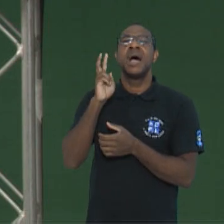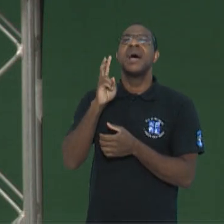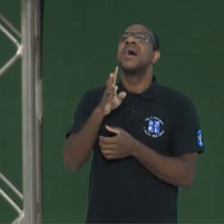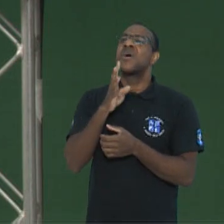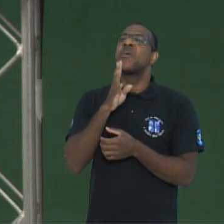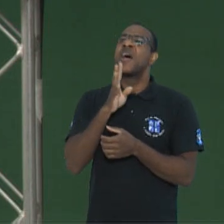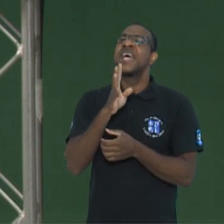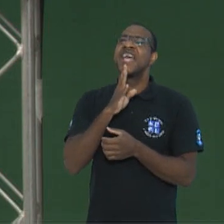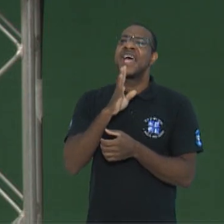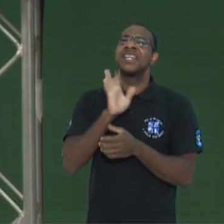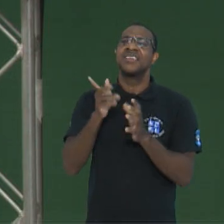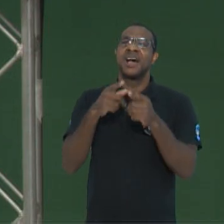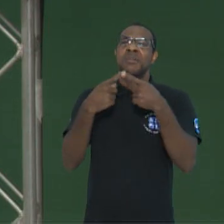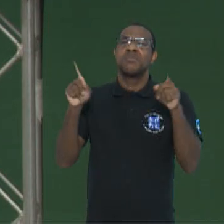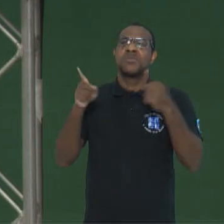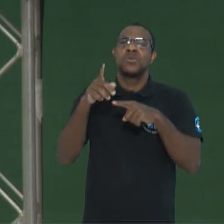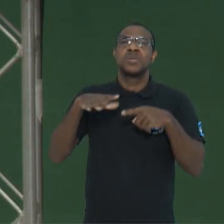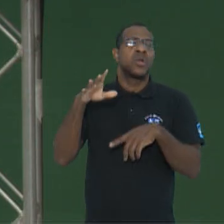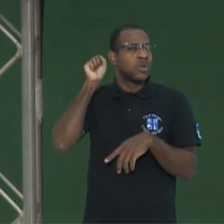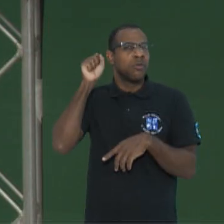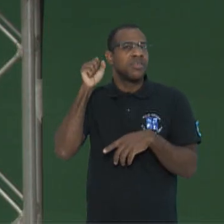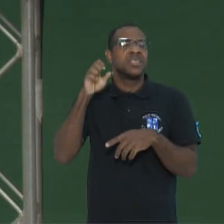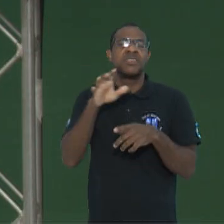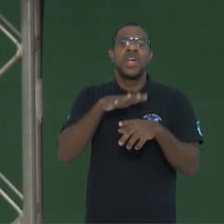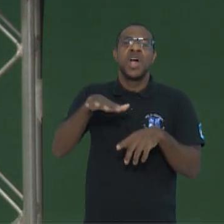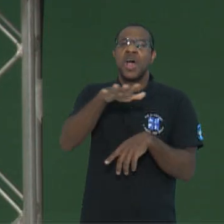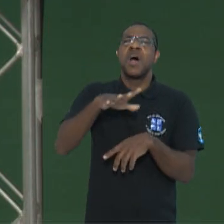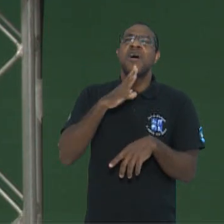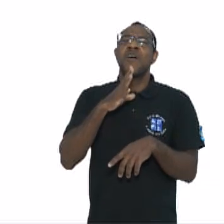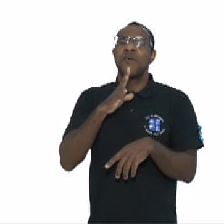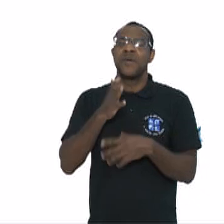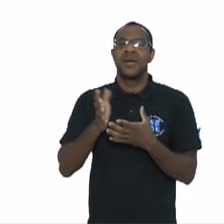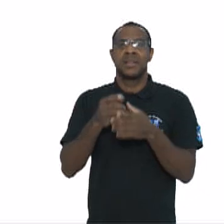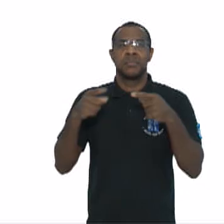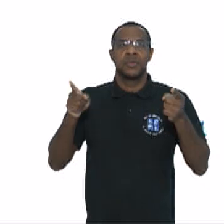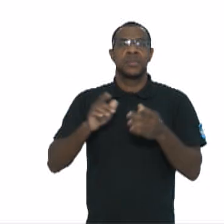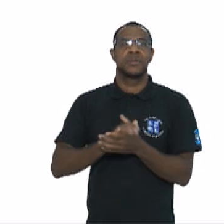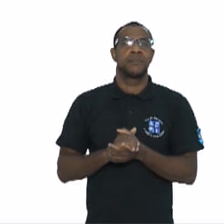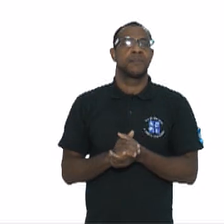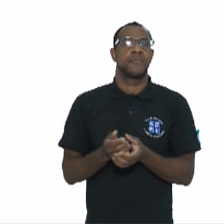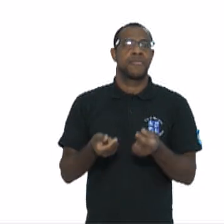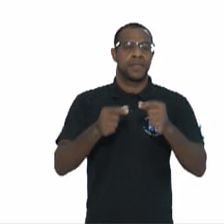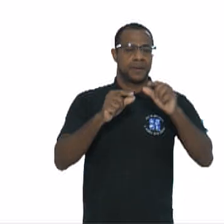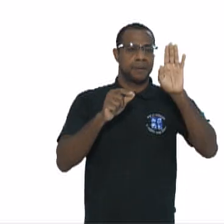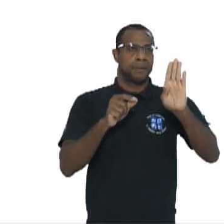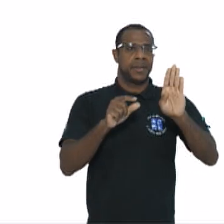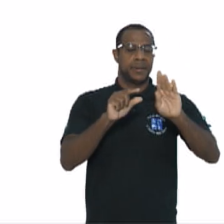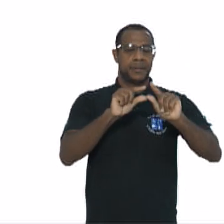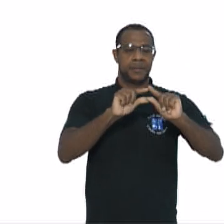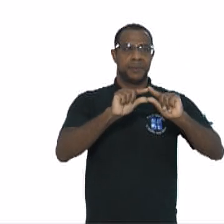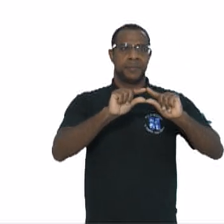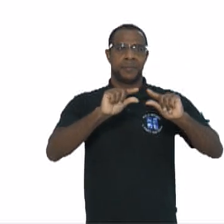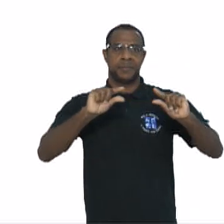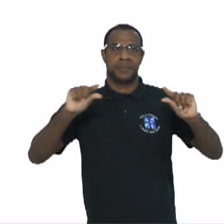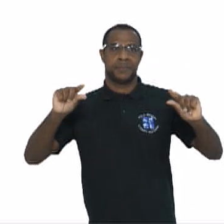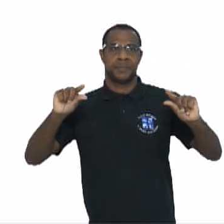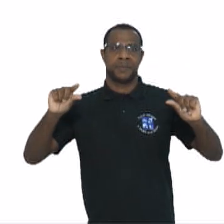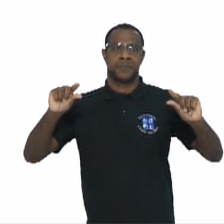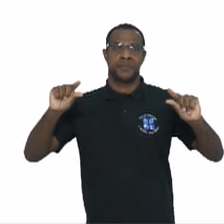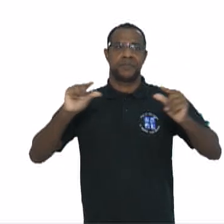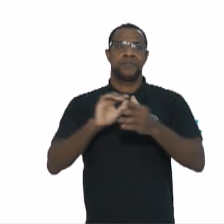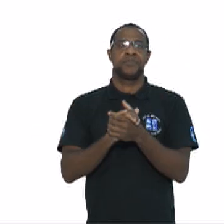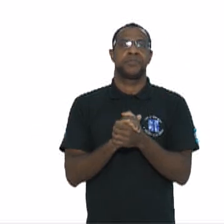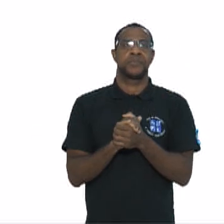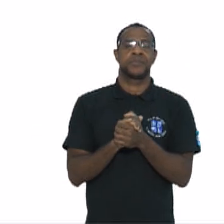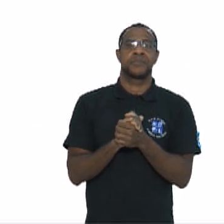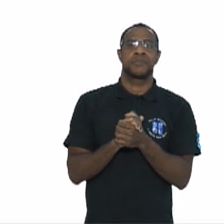Mudança de Hábito, um filme que, da década de 90. Van Gogh's painting makes me, as pinturas,